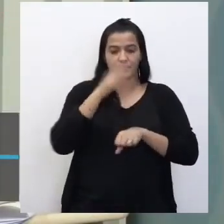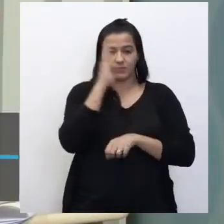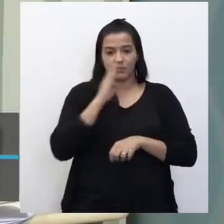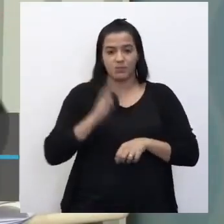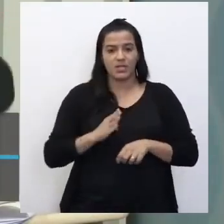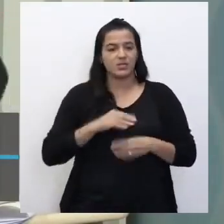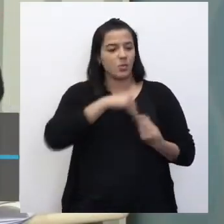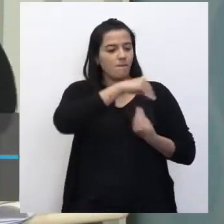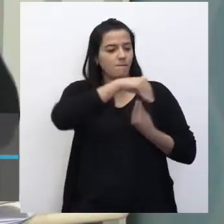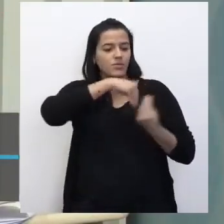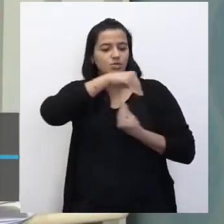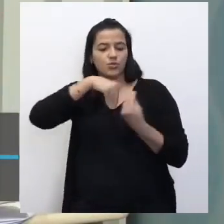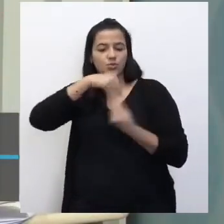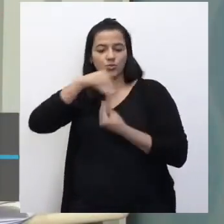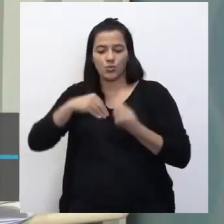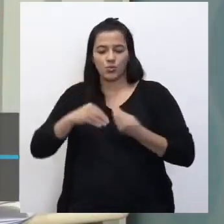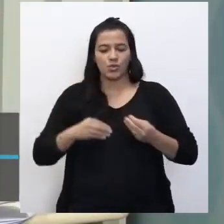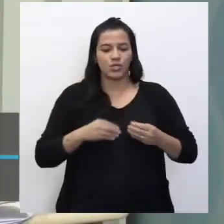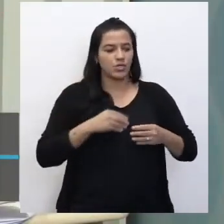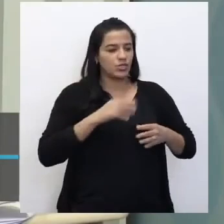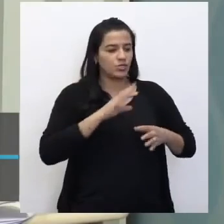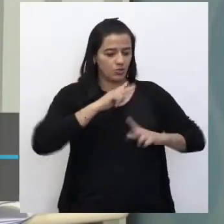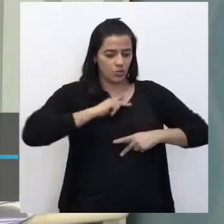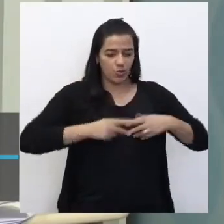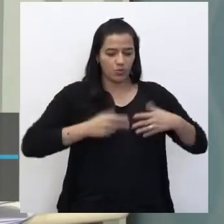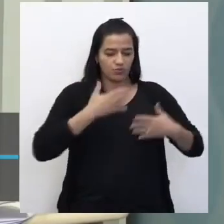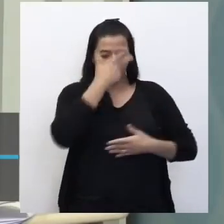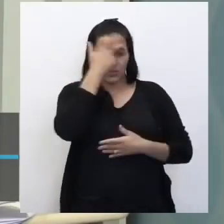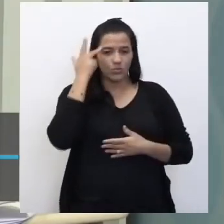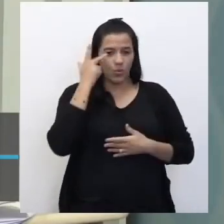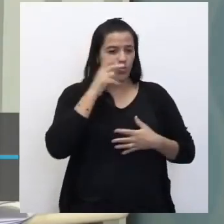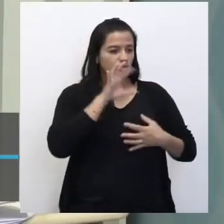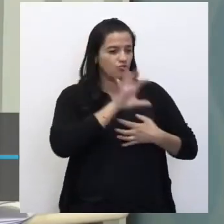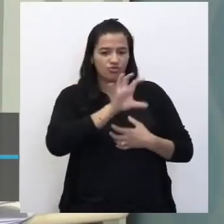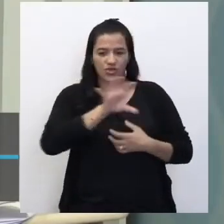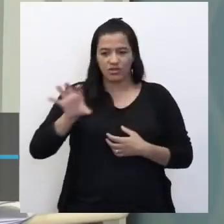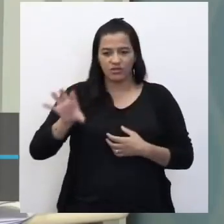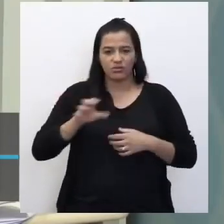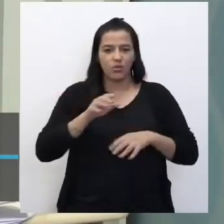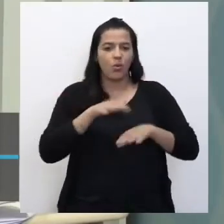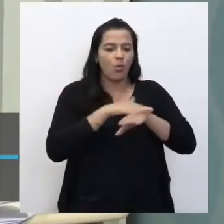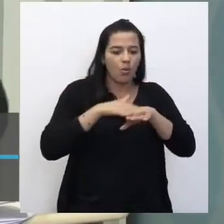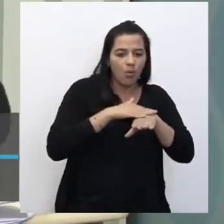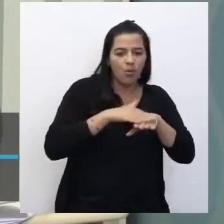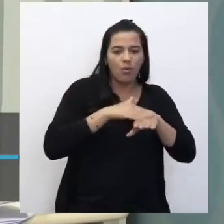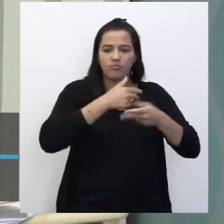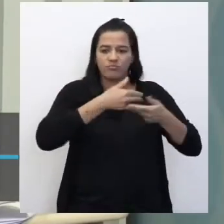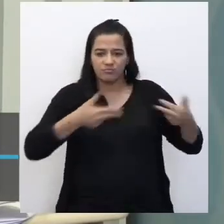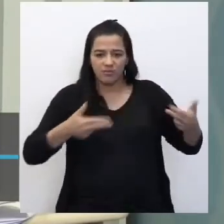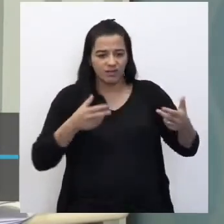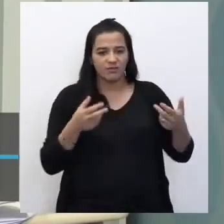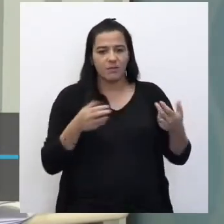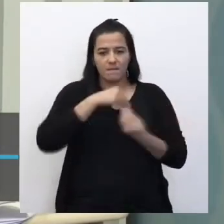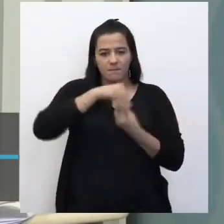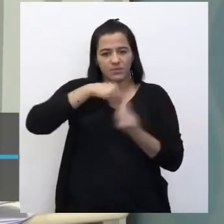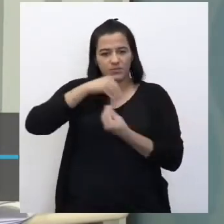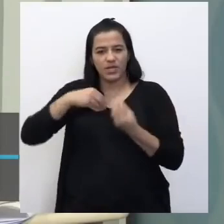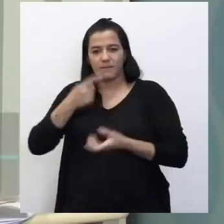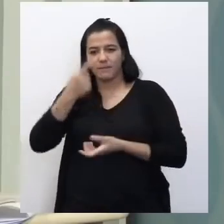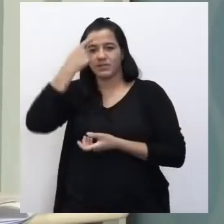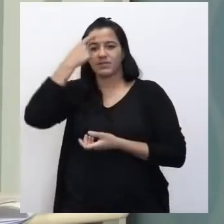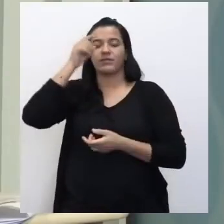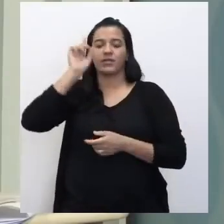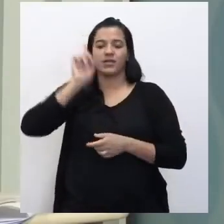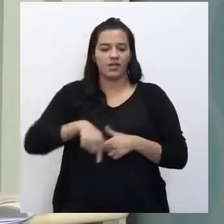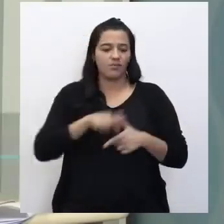miscigenado e uma mistura de raças, eles achavam que esse era o problema fundacional da nossa